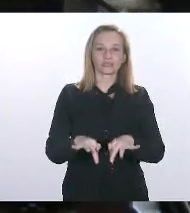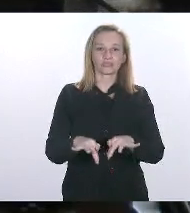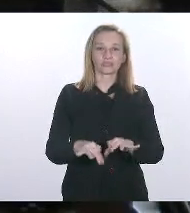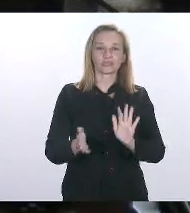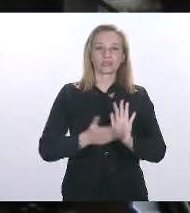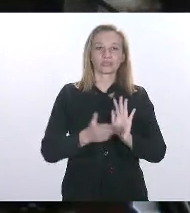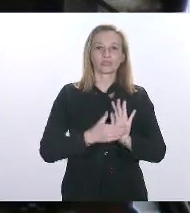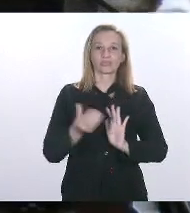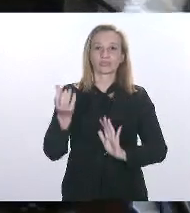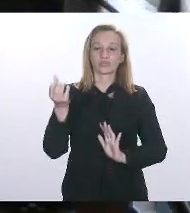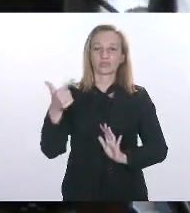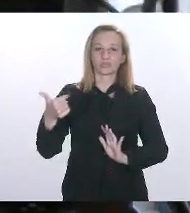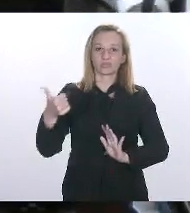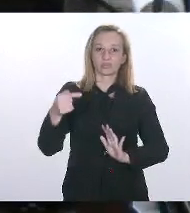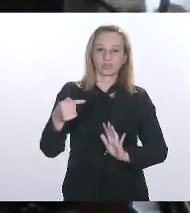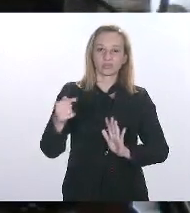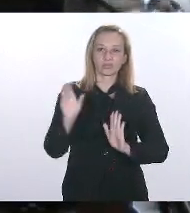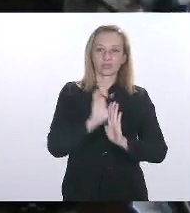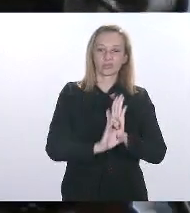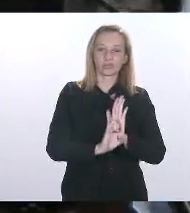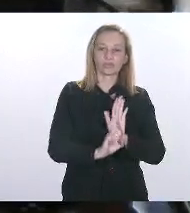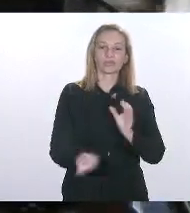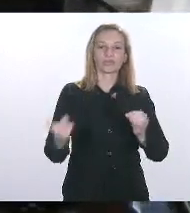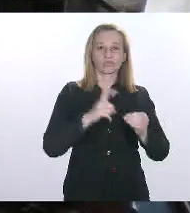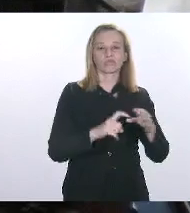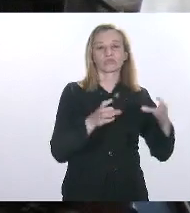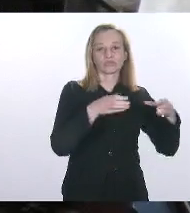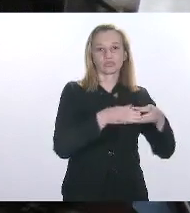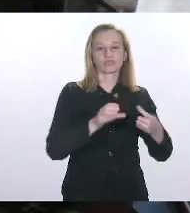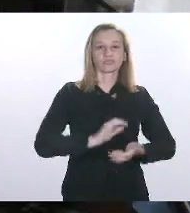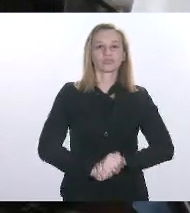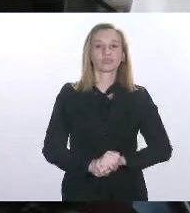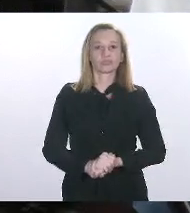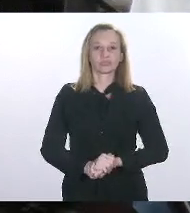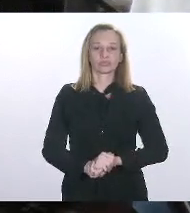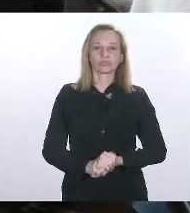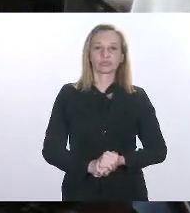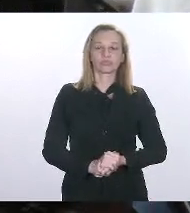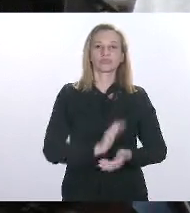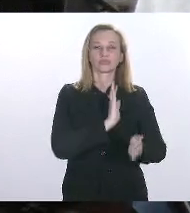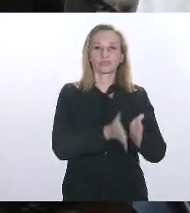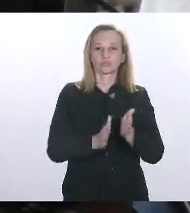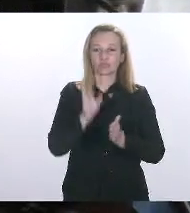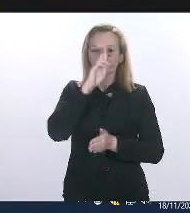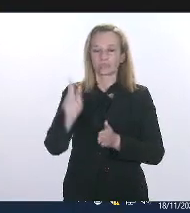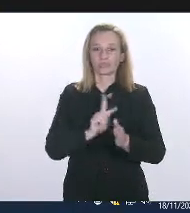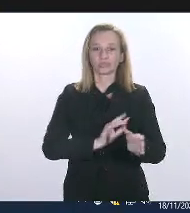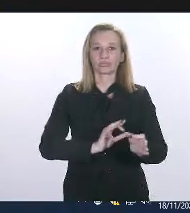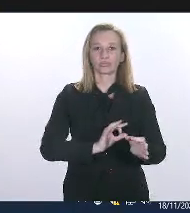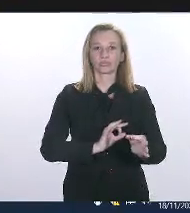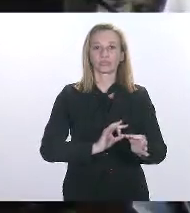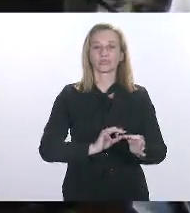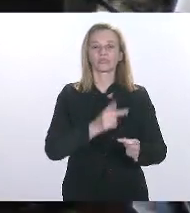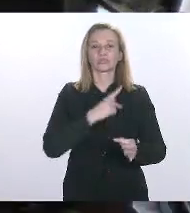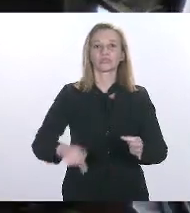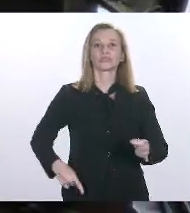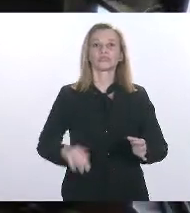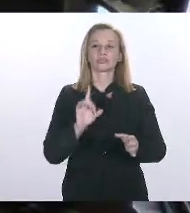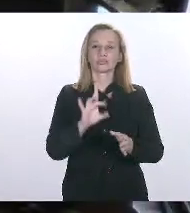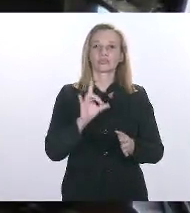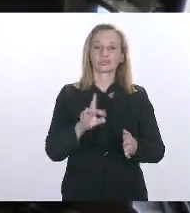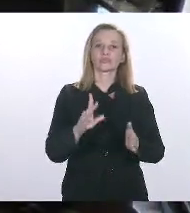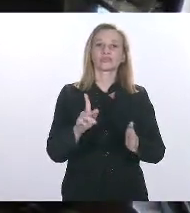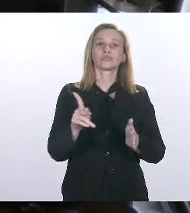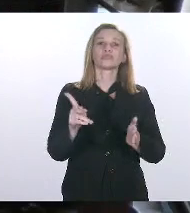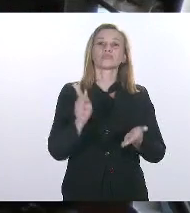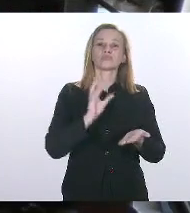presente proposta recebeu 17 emendas, retorna às comissões. Questão de ordem, presidente. A presidência só vai trazer esse projeto na